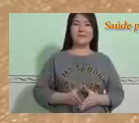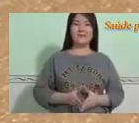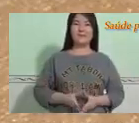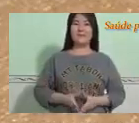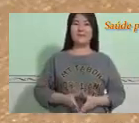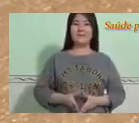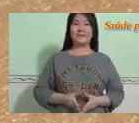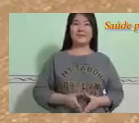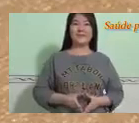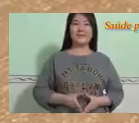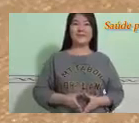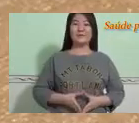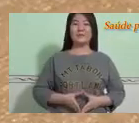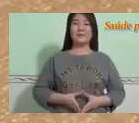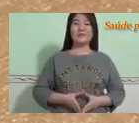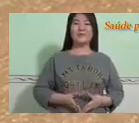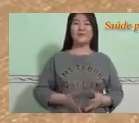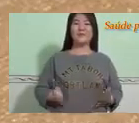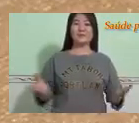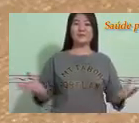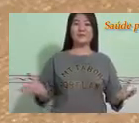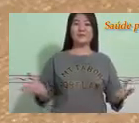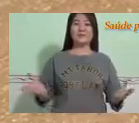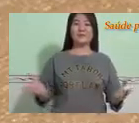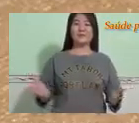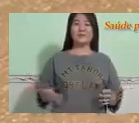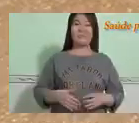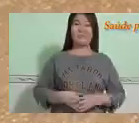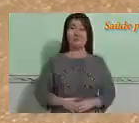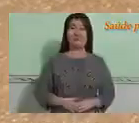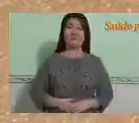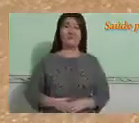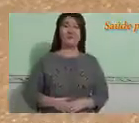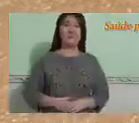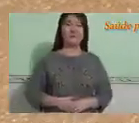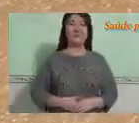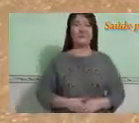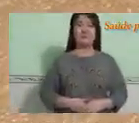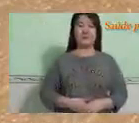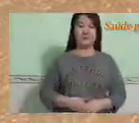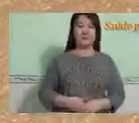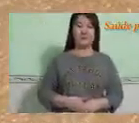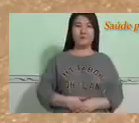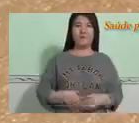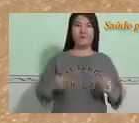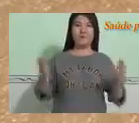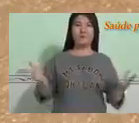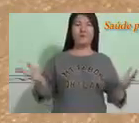2. É importante apostar nos alimentos moles e frios nas primeiras 2 semanas após fazer o piercing,